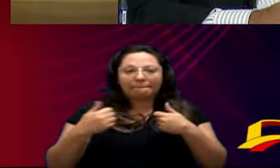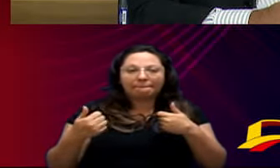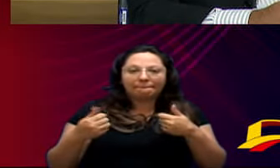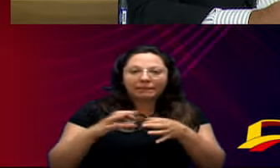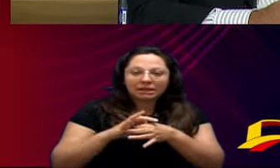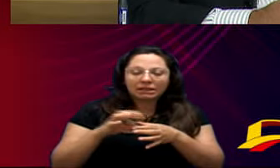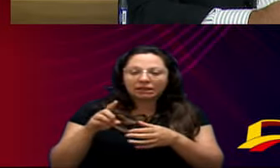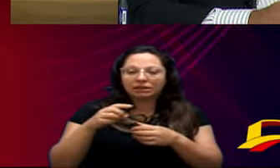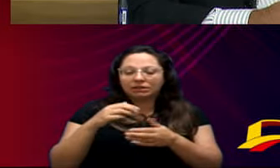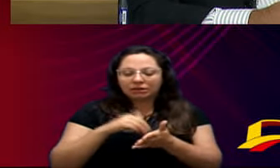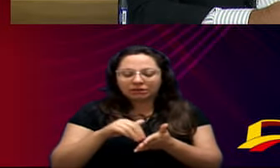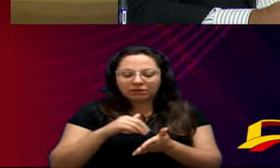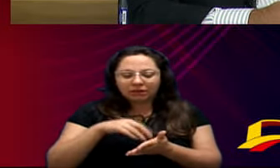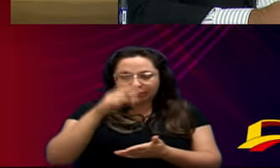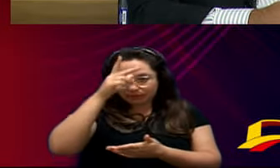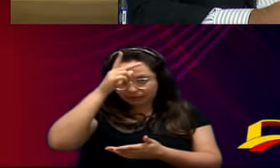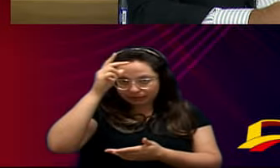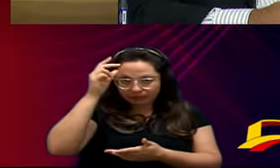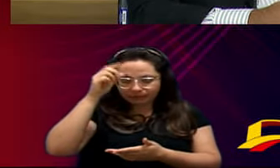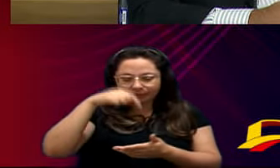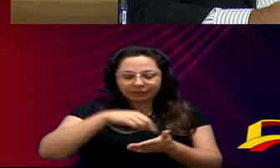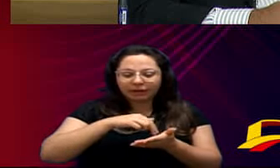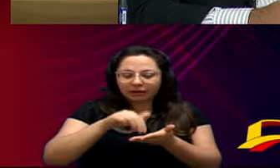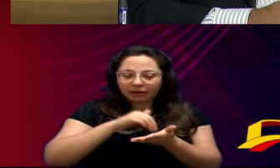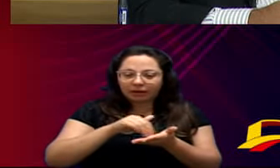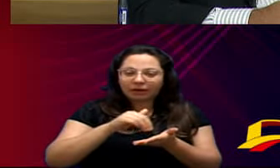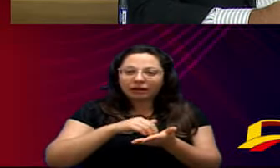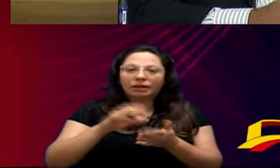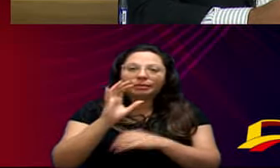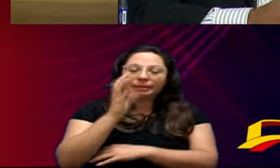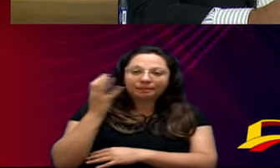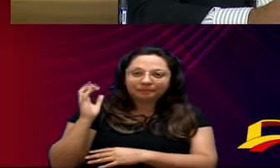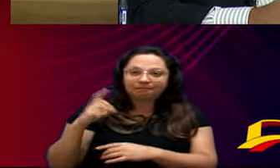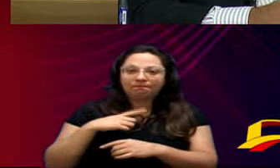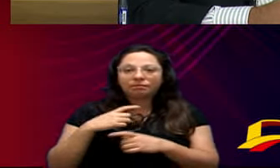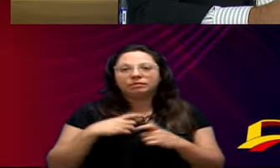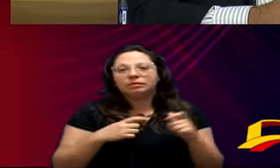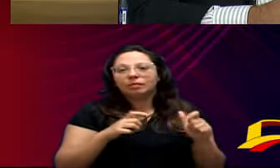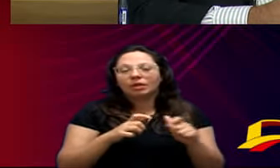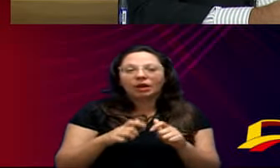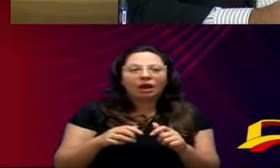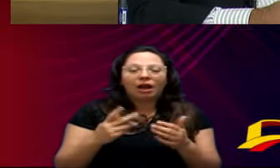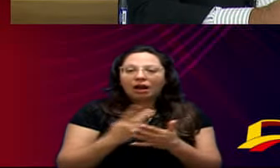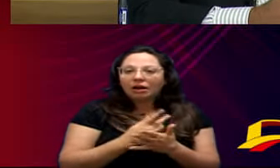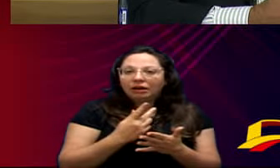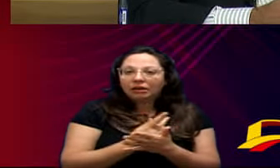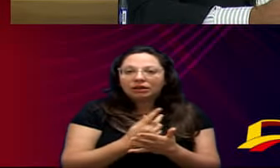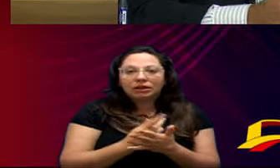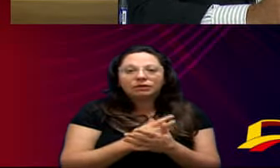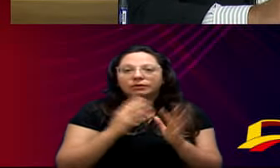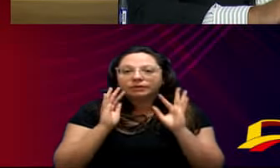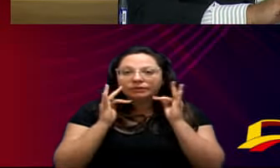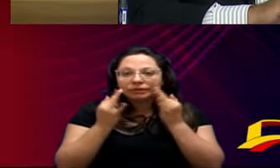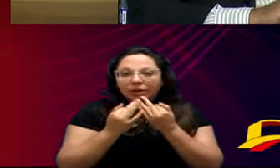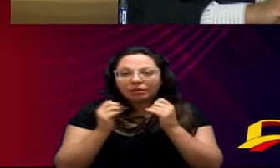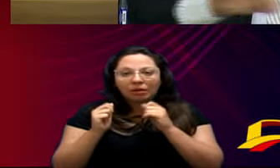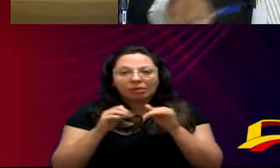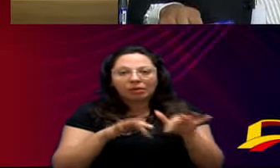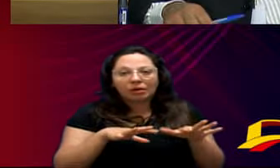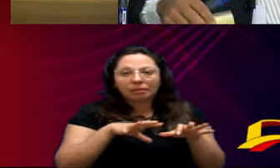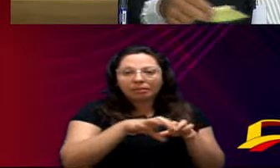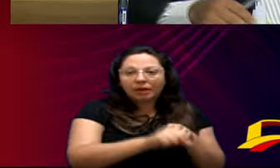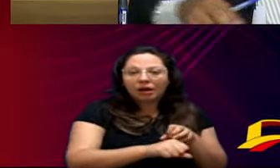com a Secretaria de Meio Ambiente tem áreas irregulares que estão sendo ocupadas por famílias e que o